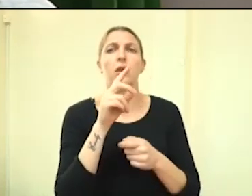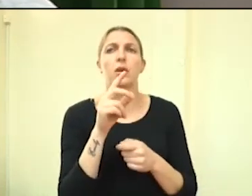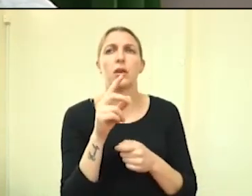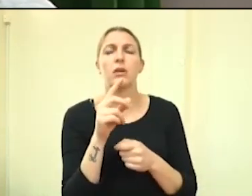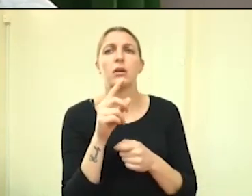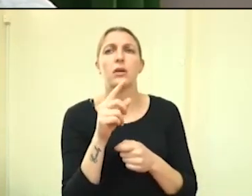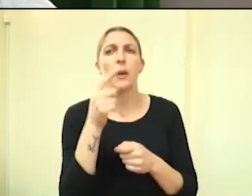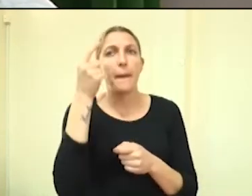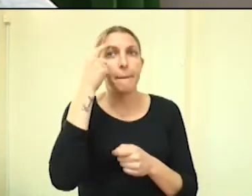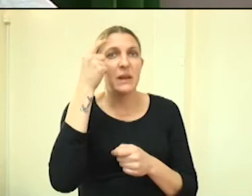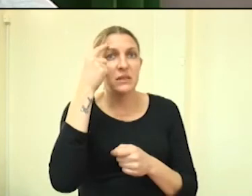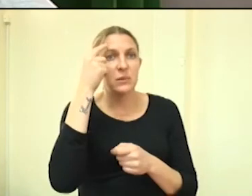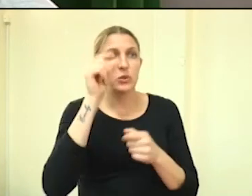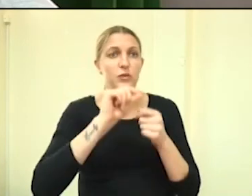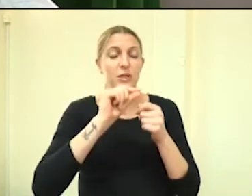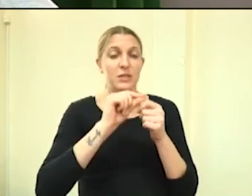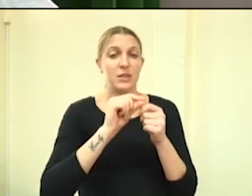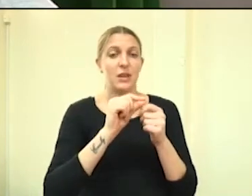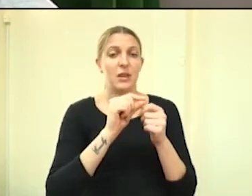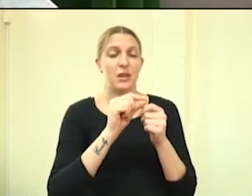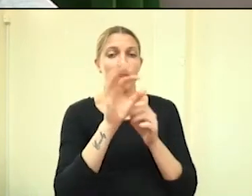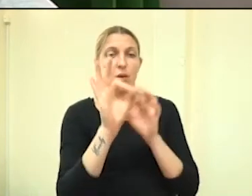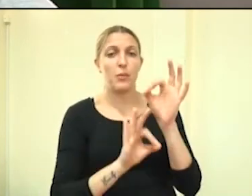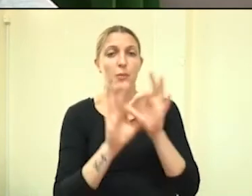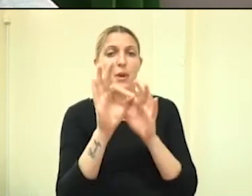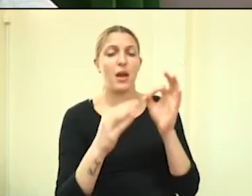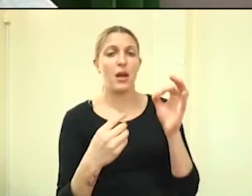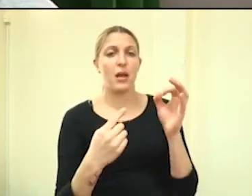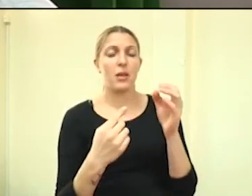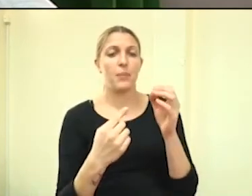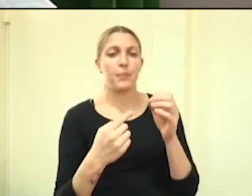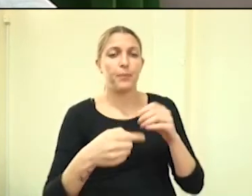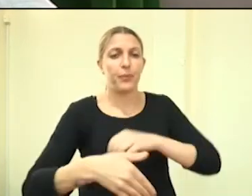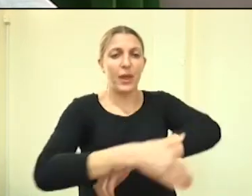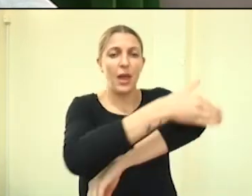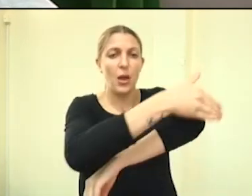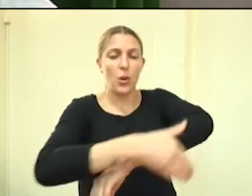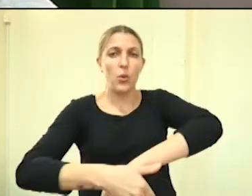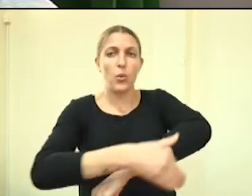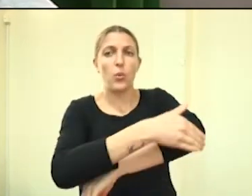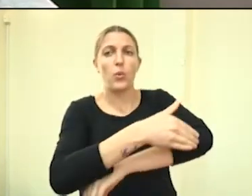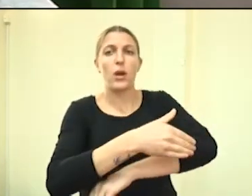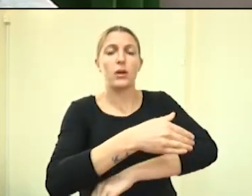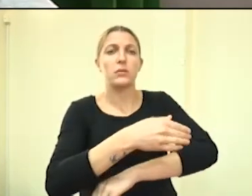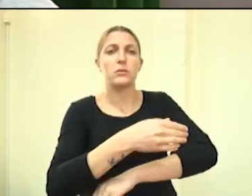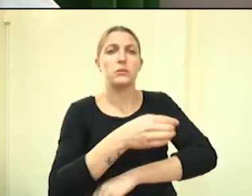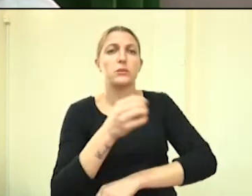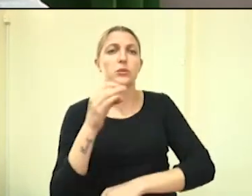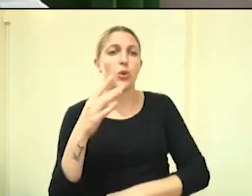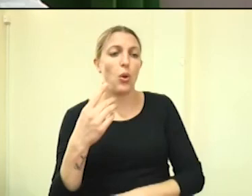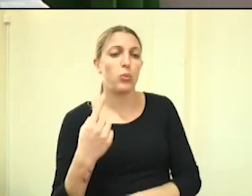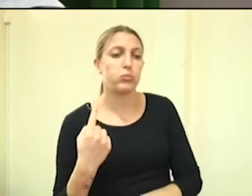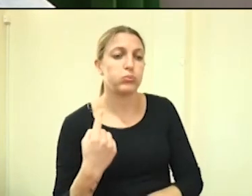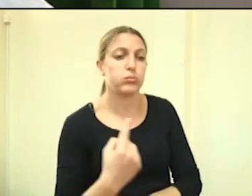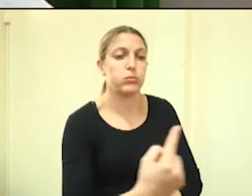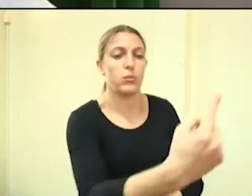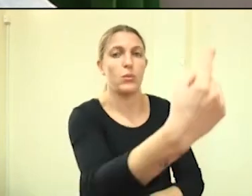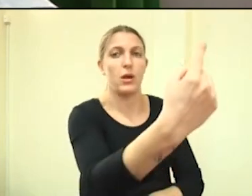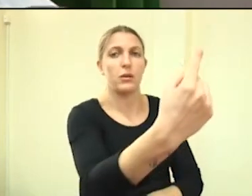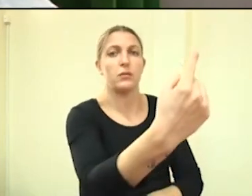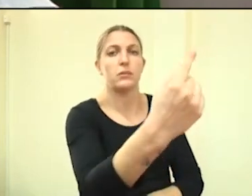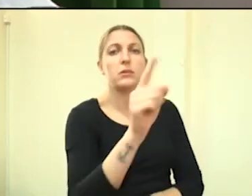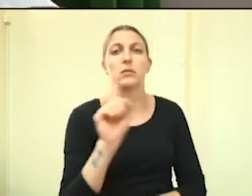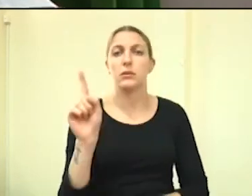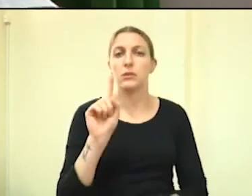única. Só do colégio para baixo, para cima, que deixasse como estava subindo e descendo, porque está